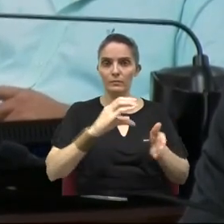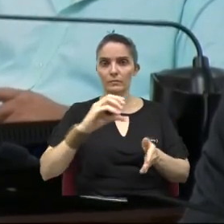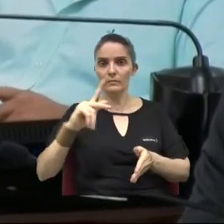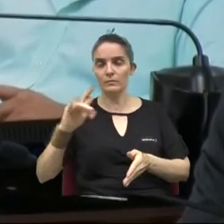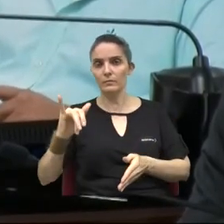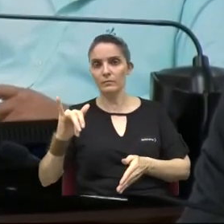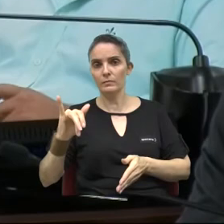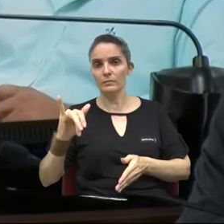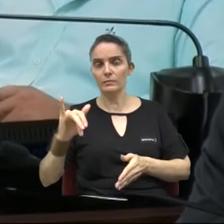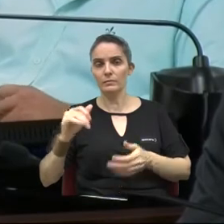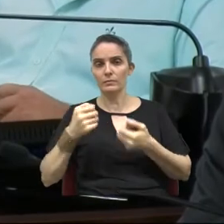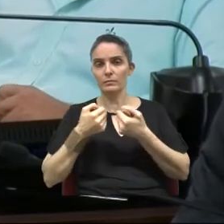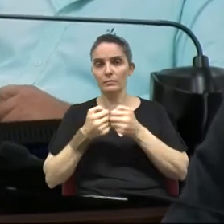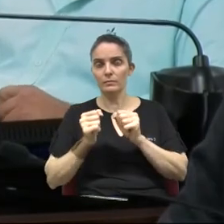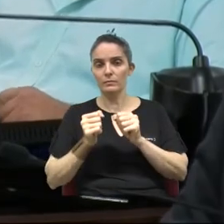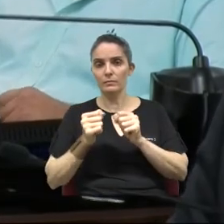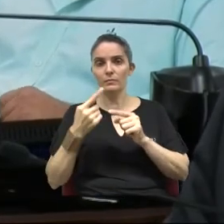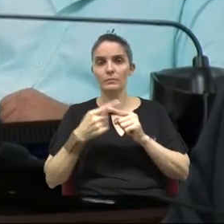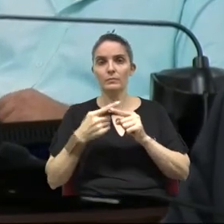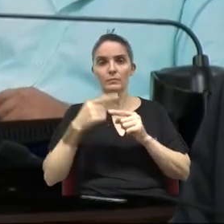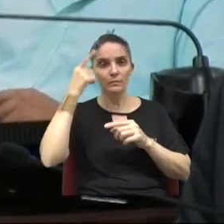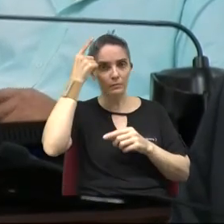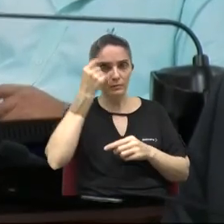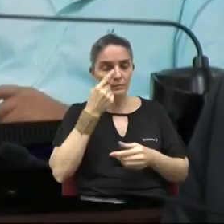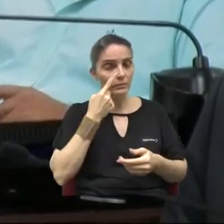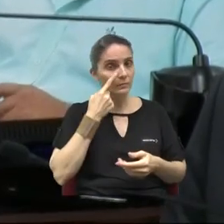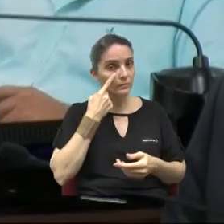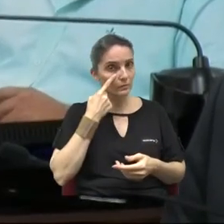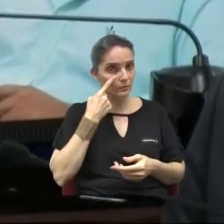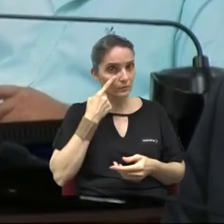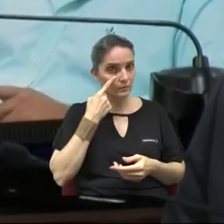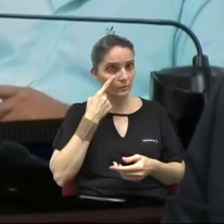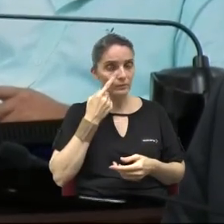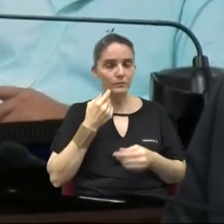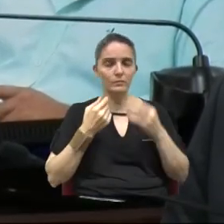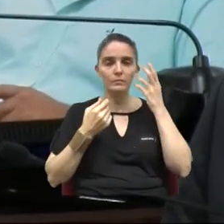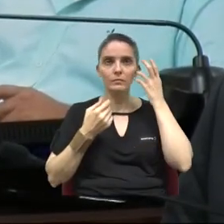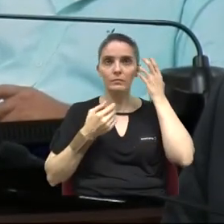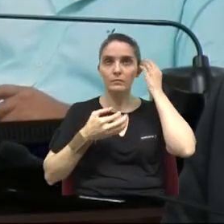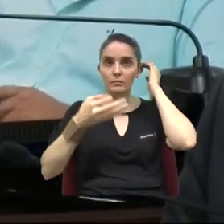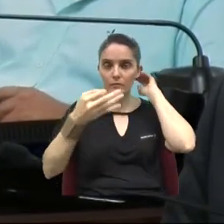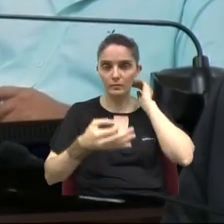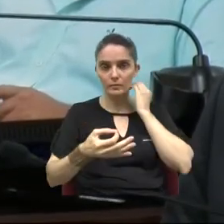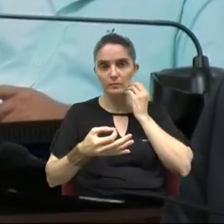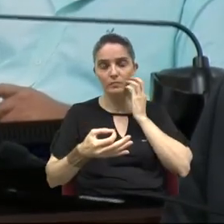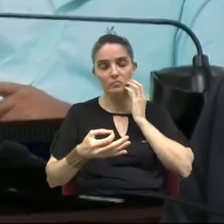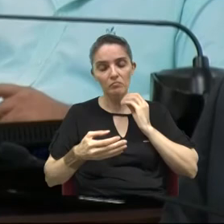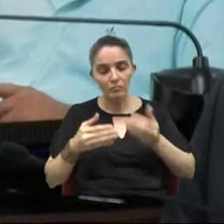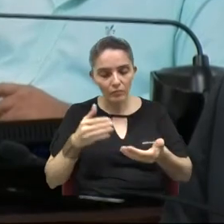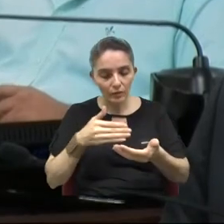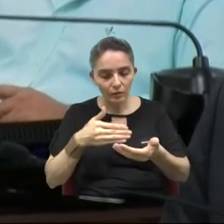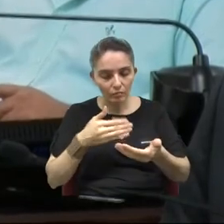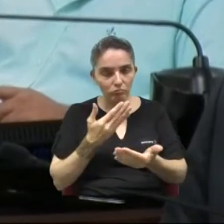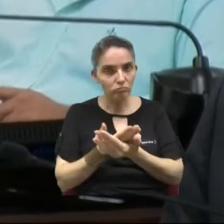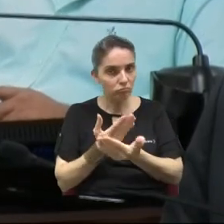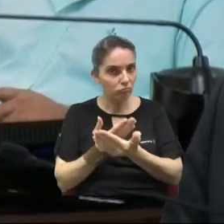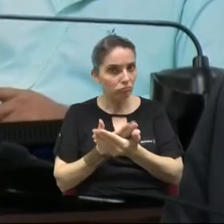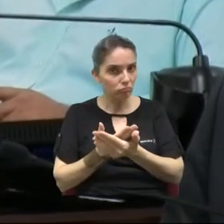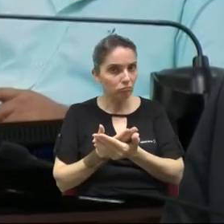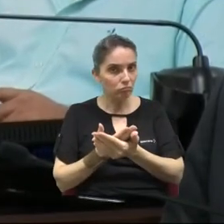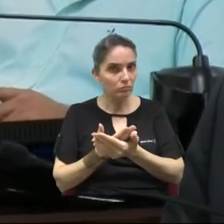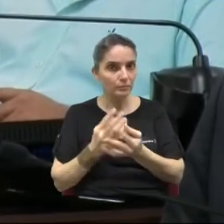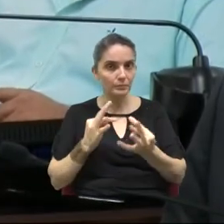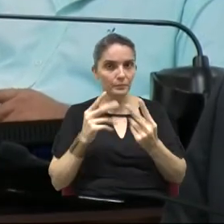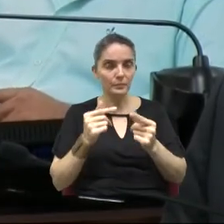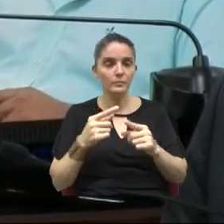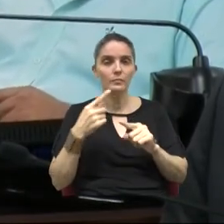Transportes para que eu possa analisar com carinho, com cuidado, com bastante afinco, me debruçar nas questões ali trazidas,